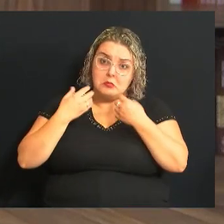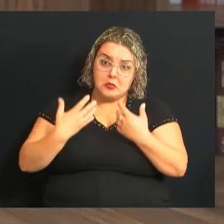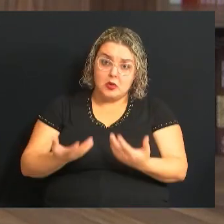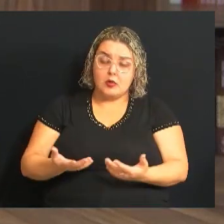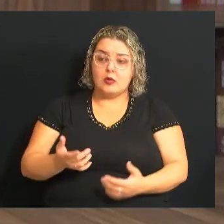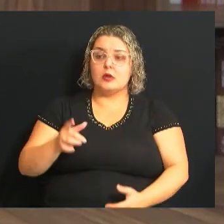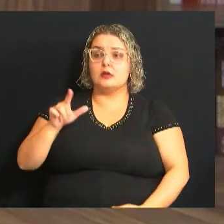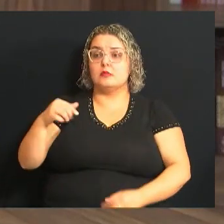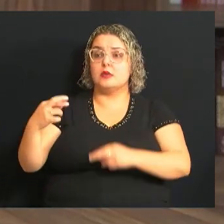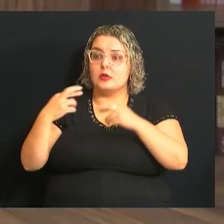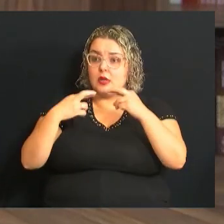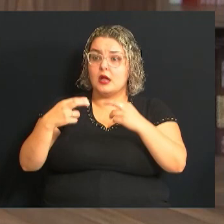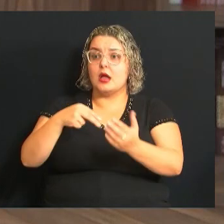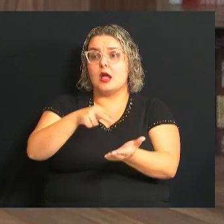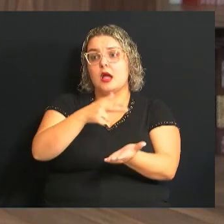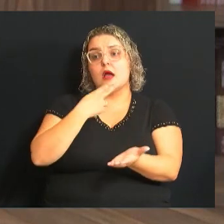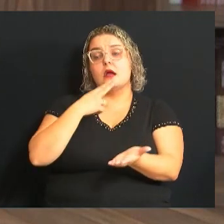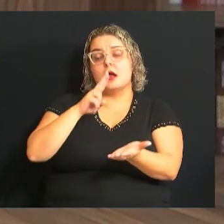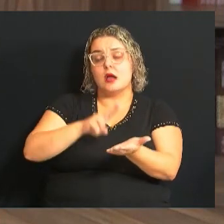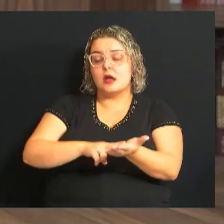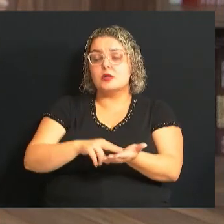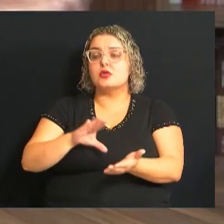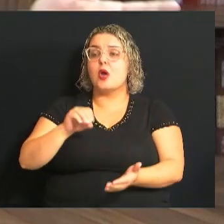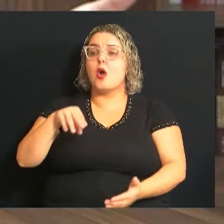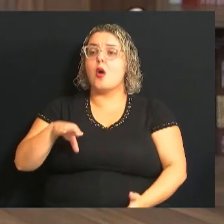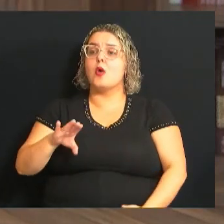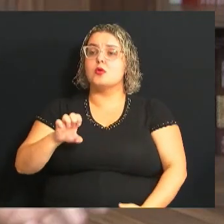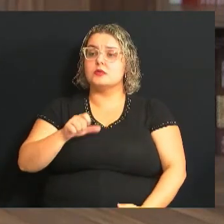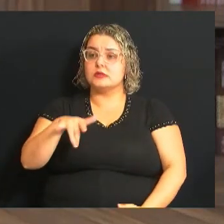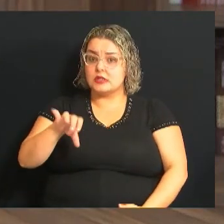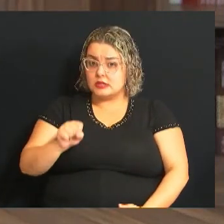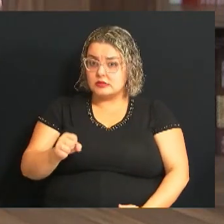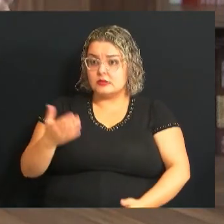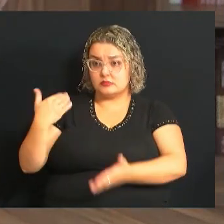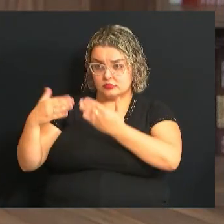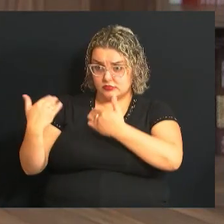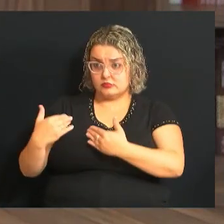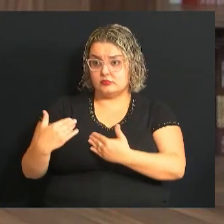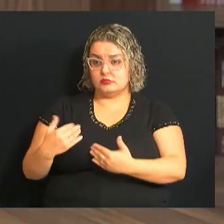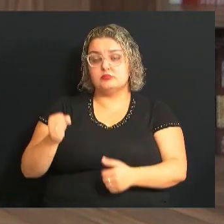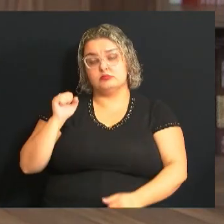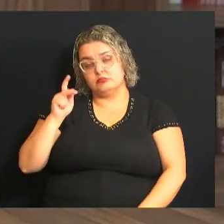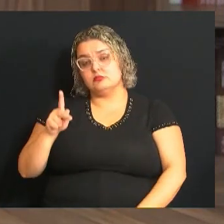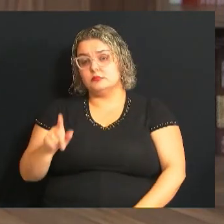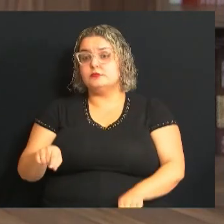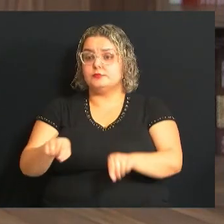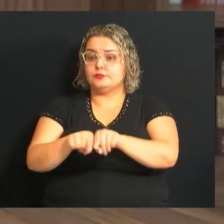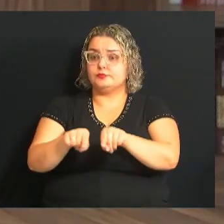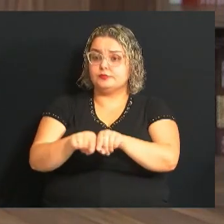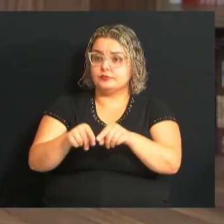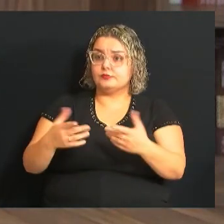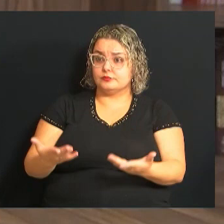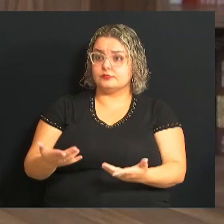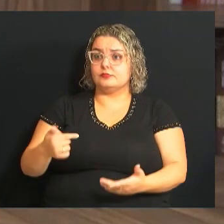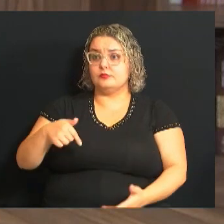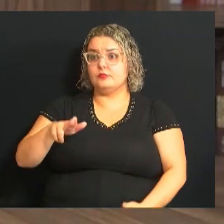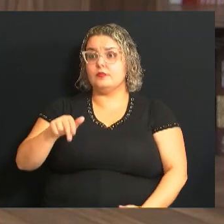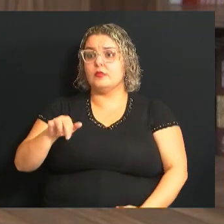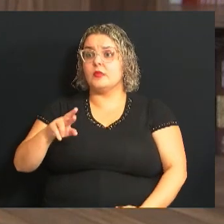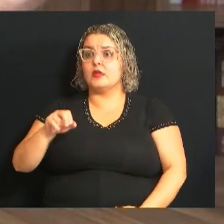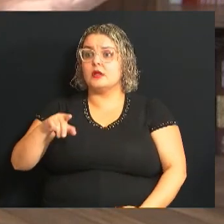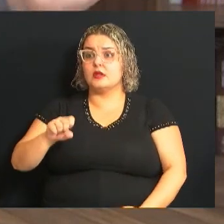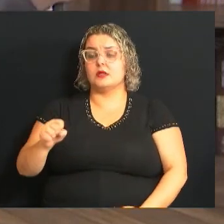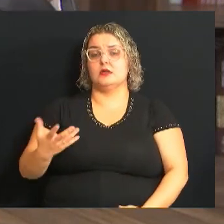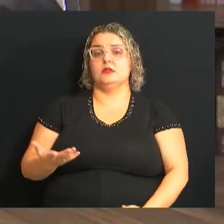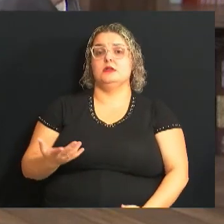carta de concessão, que é o documento oficial na época da concessão da aposentadoria, e também o CNIS, que é um documento oficial do INSS,